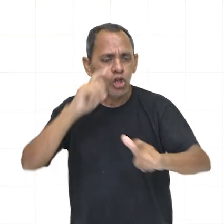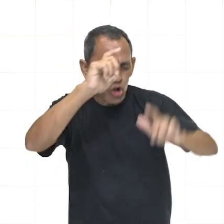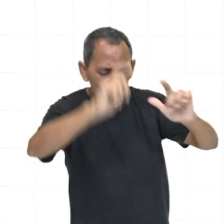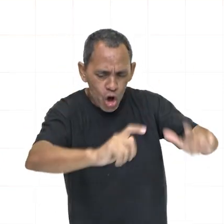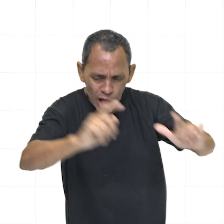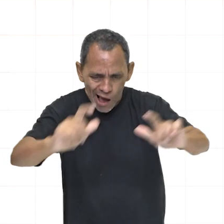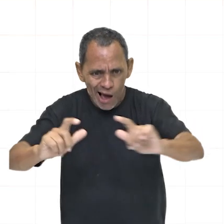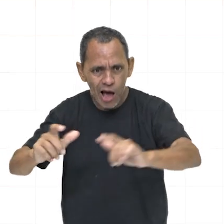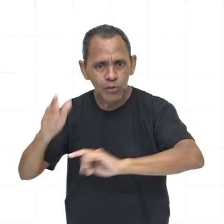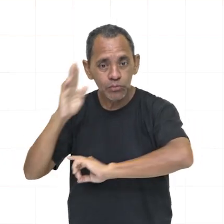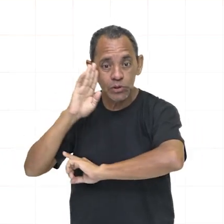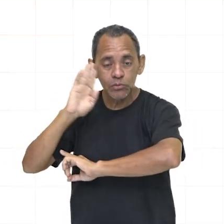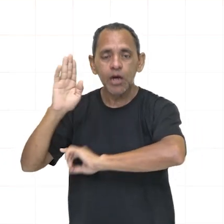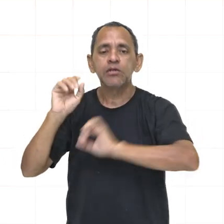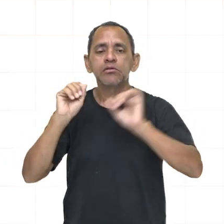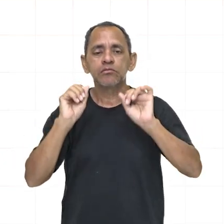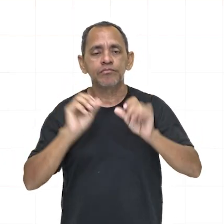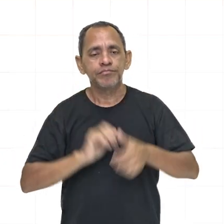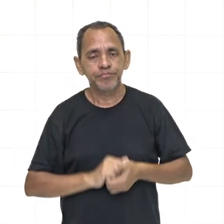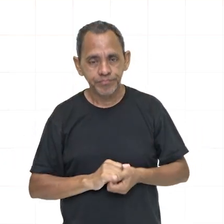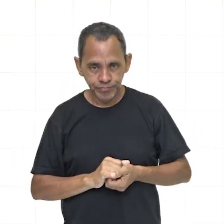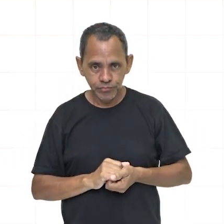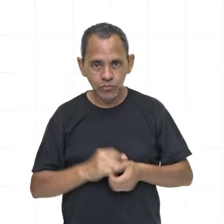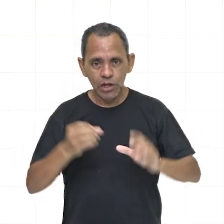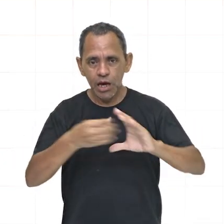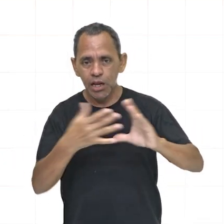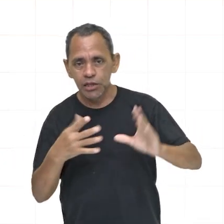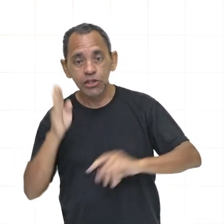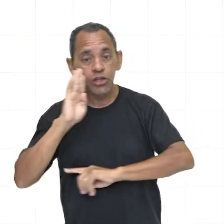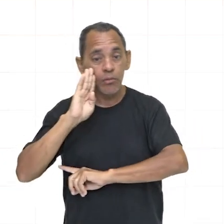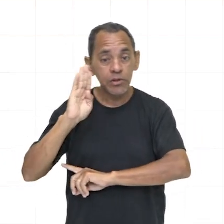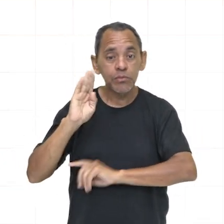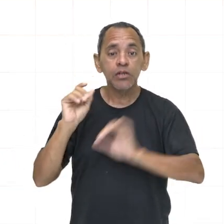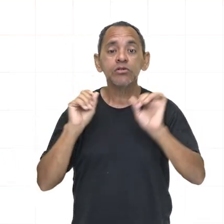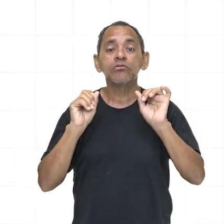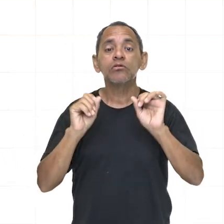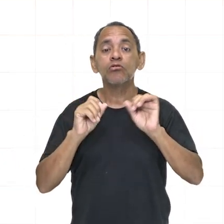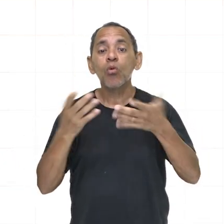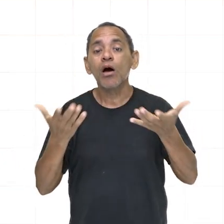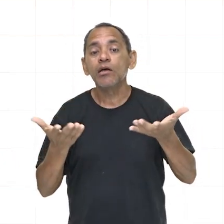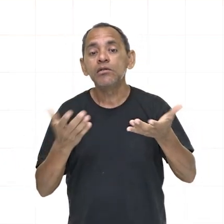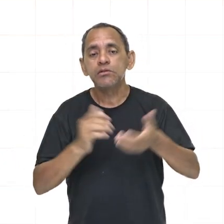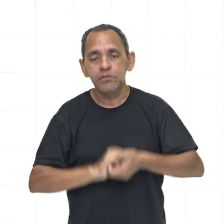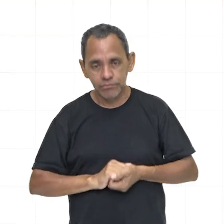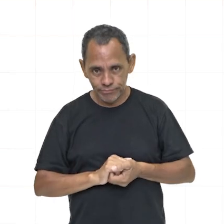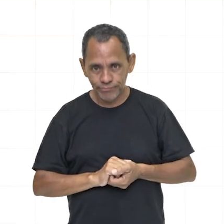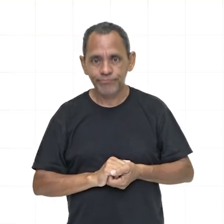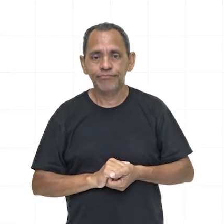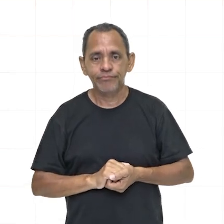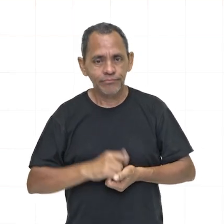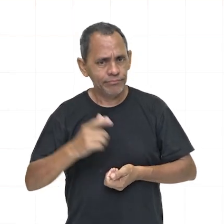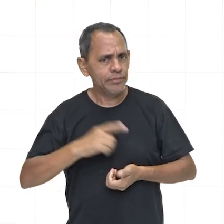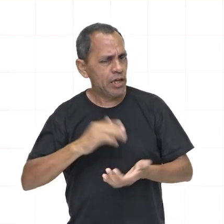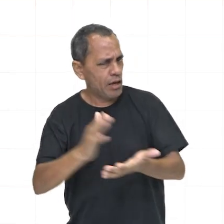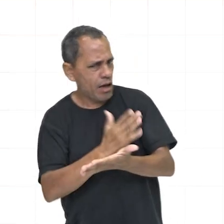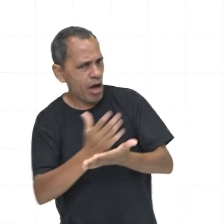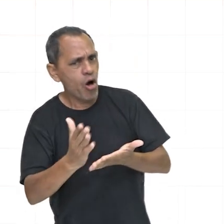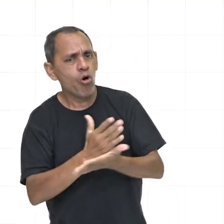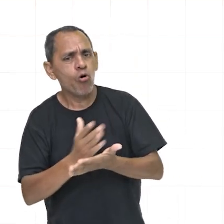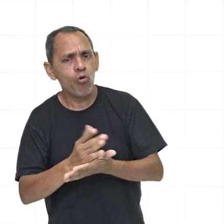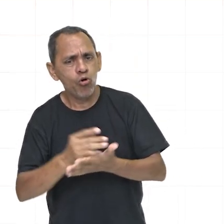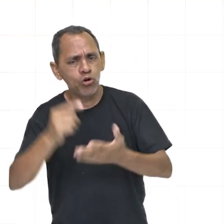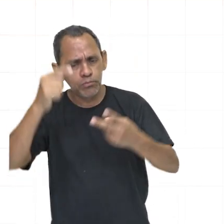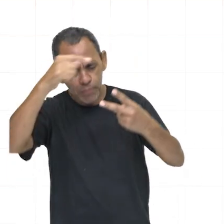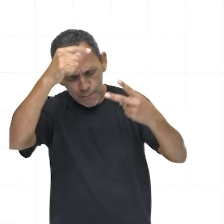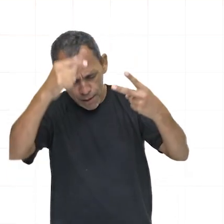as principais características das civilizações? Então, mesmo que elas sejam diferentes, elas têm alguns pontos